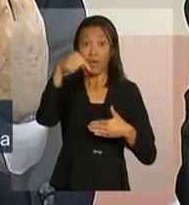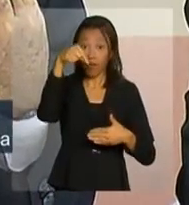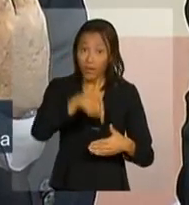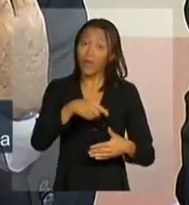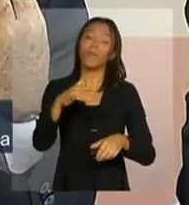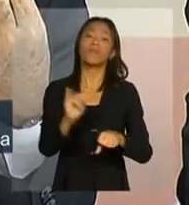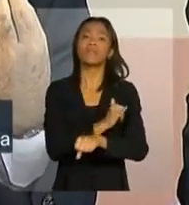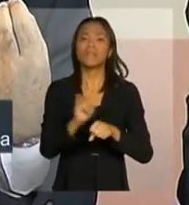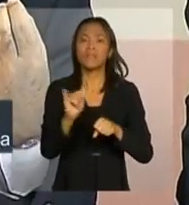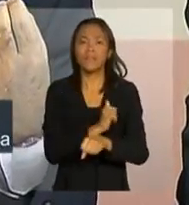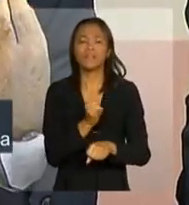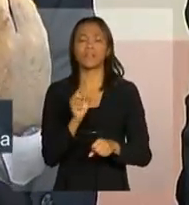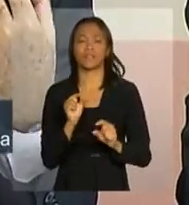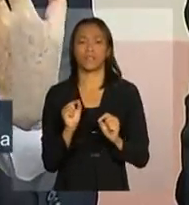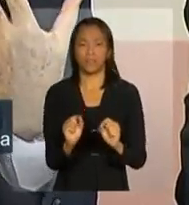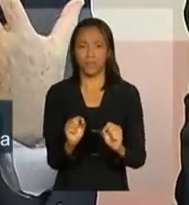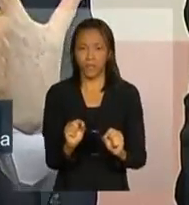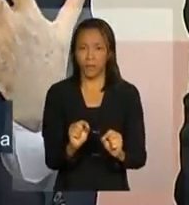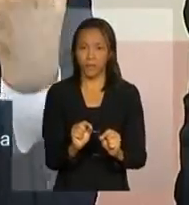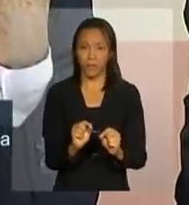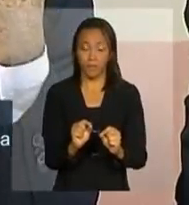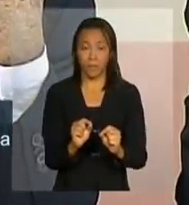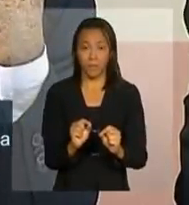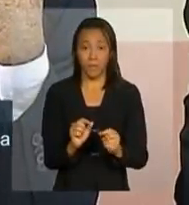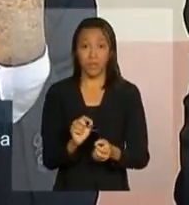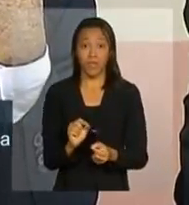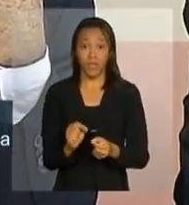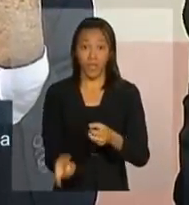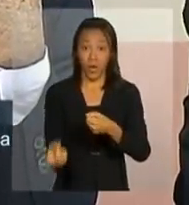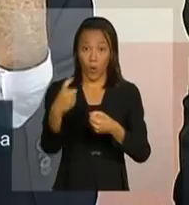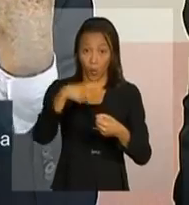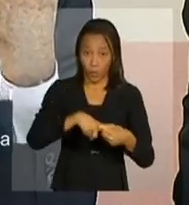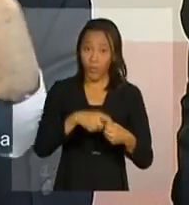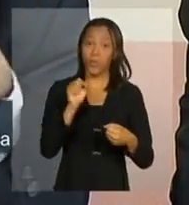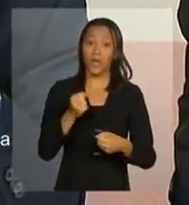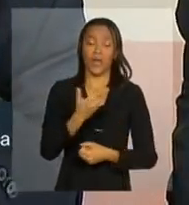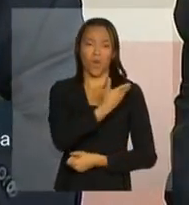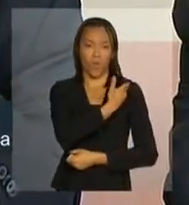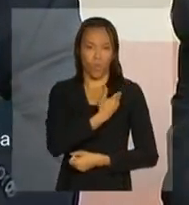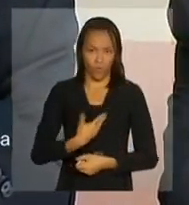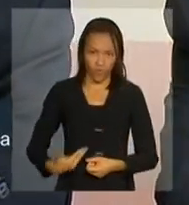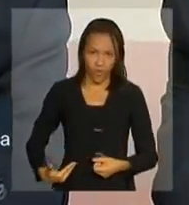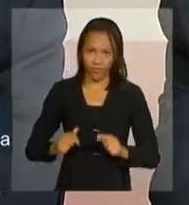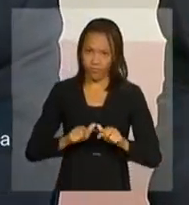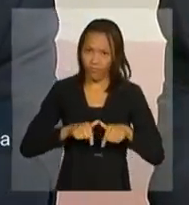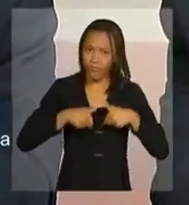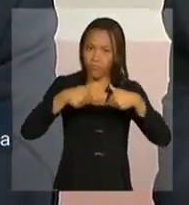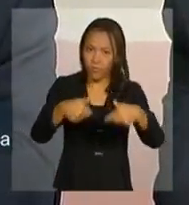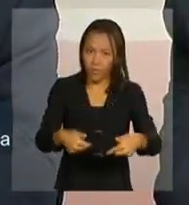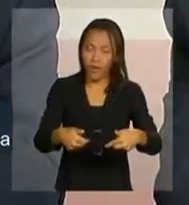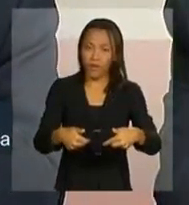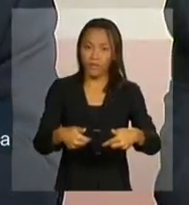que, de um lado, combina a ação do governo com a necessária